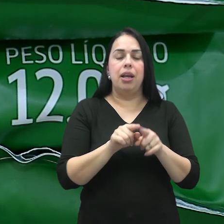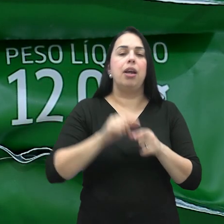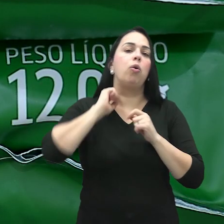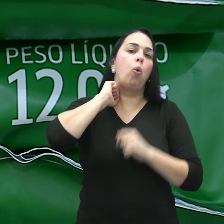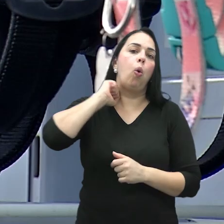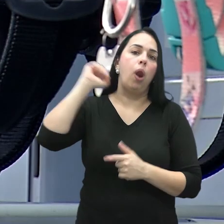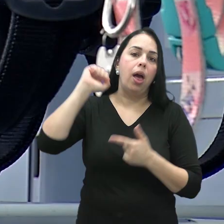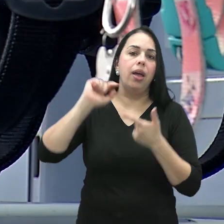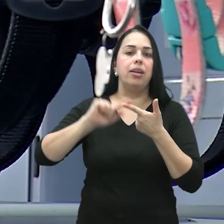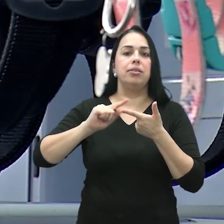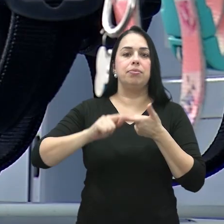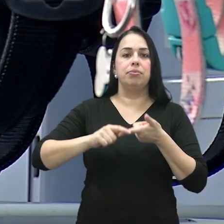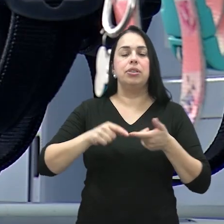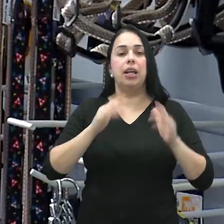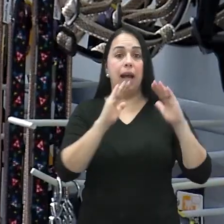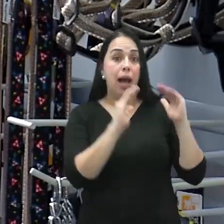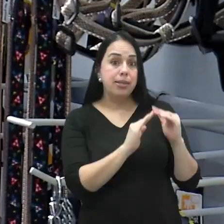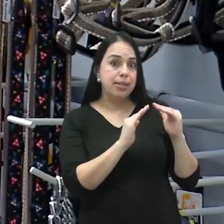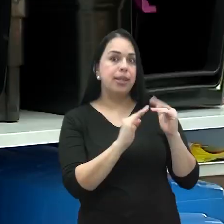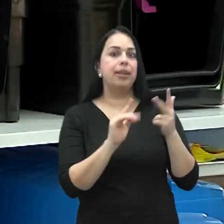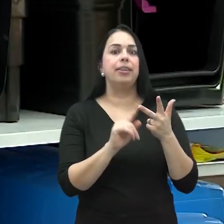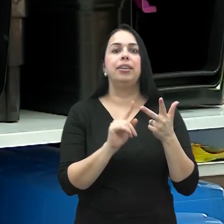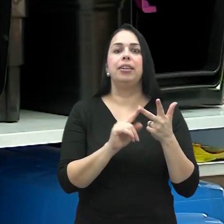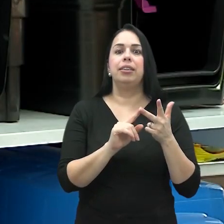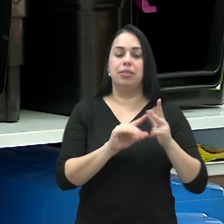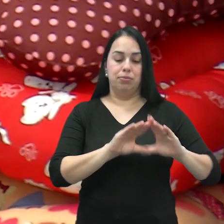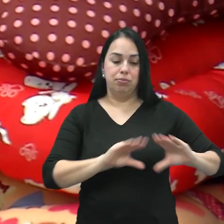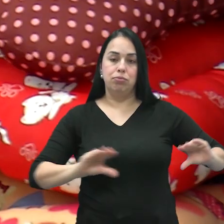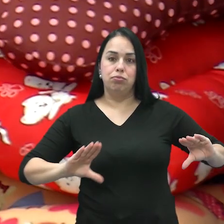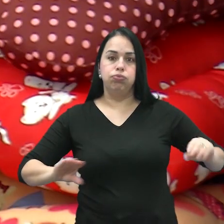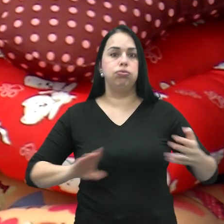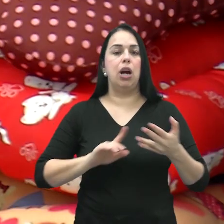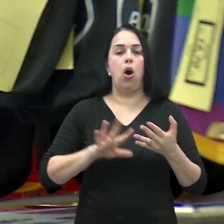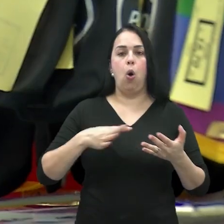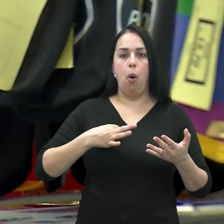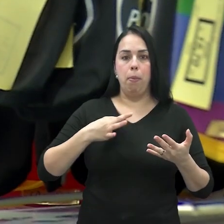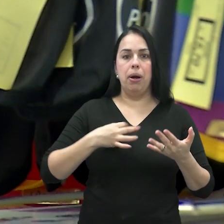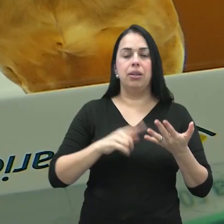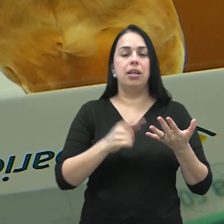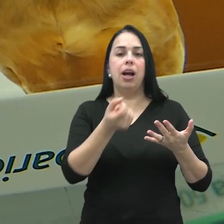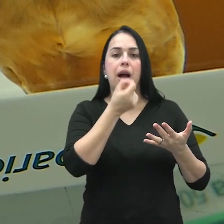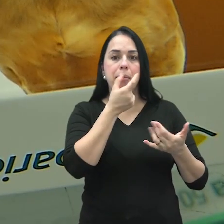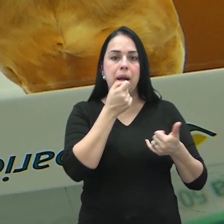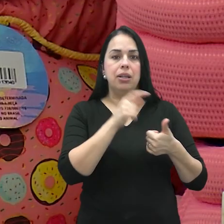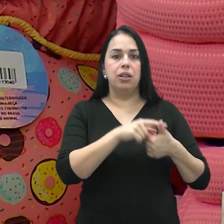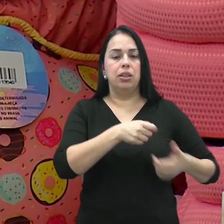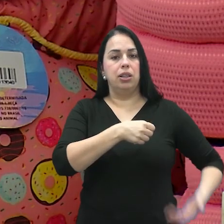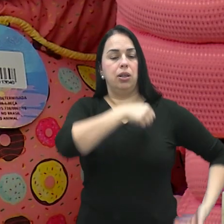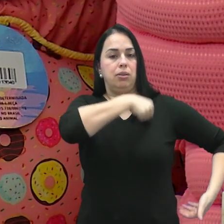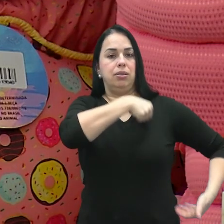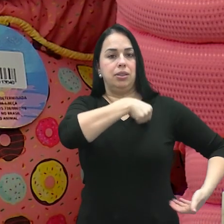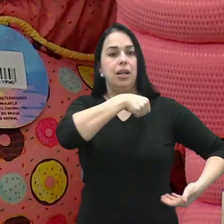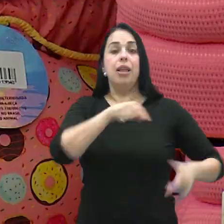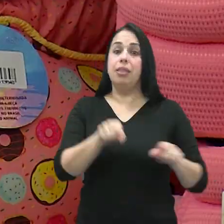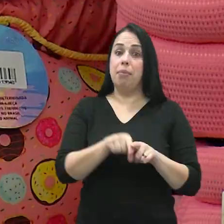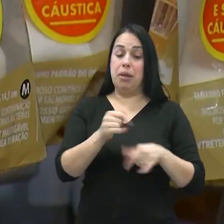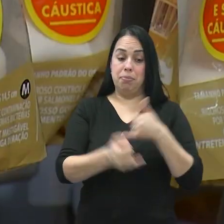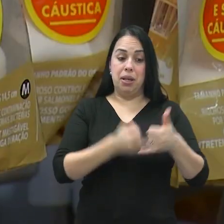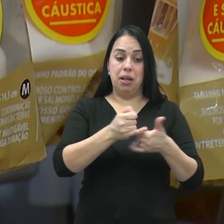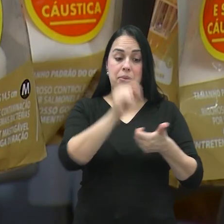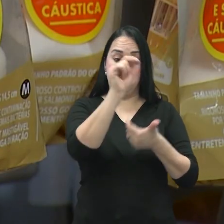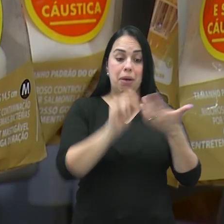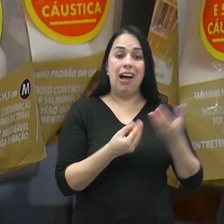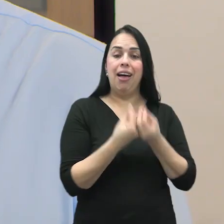os pets, como coleiras, guias, casinhas, móveis, roupas, remédios, bolsa de transporte